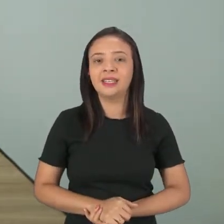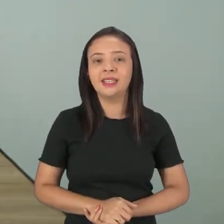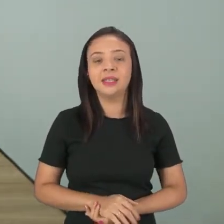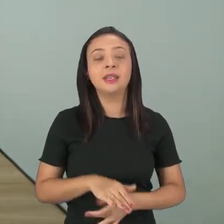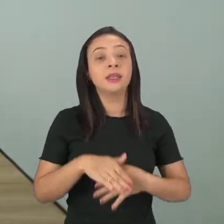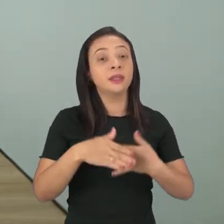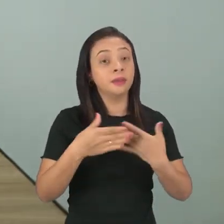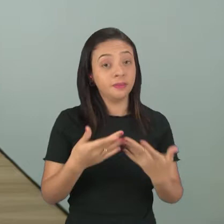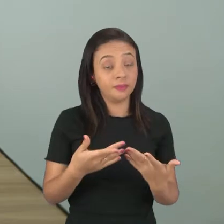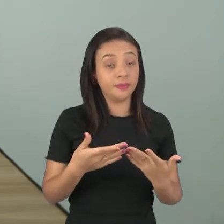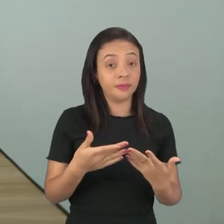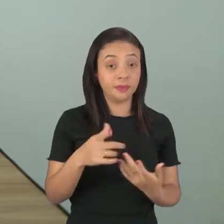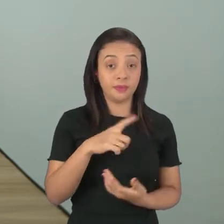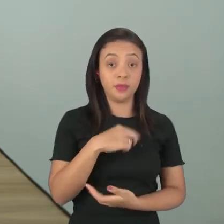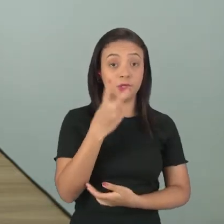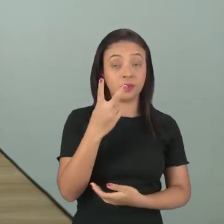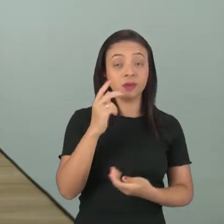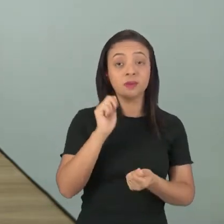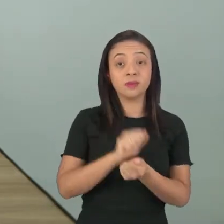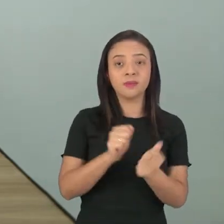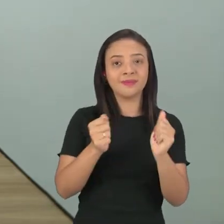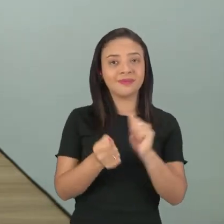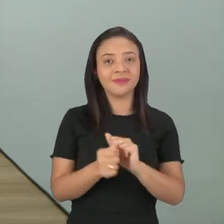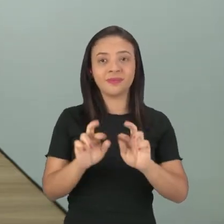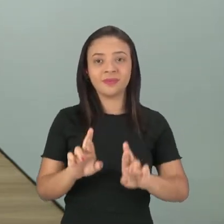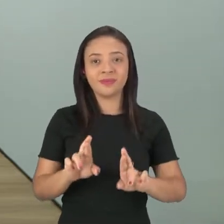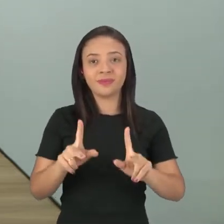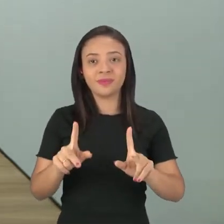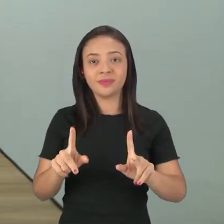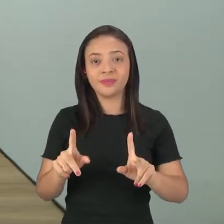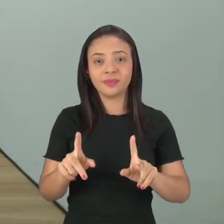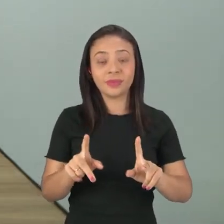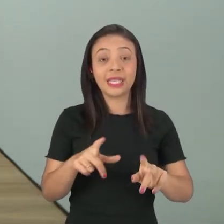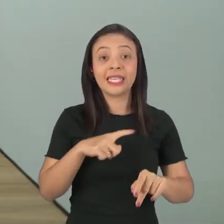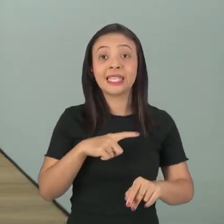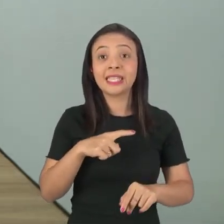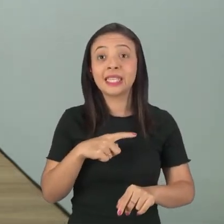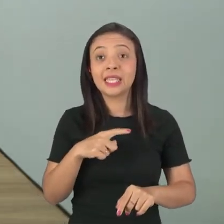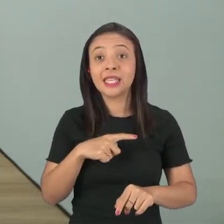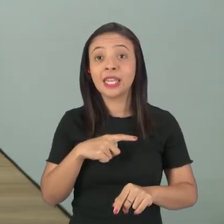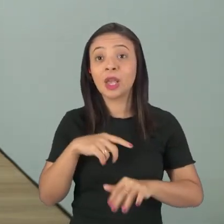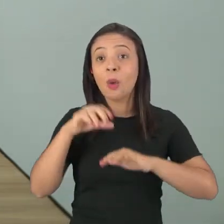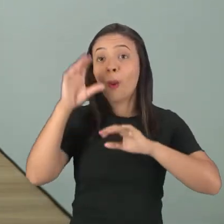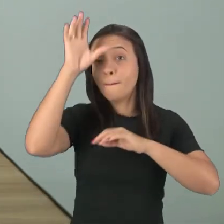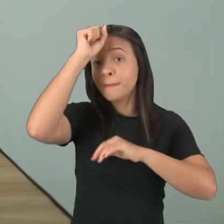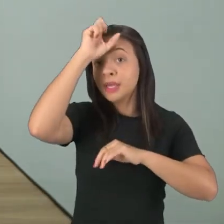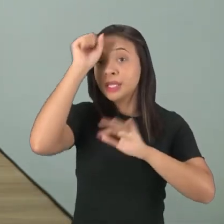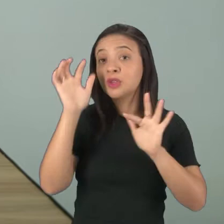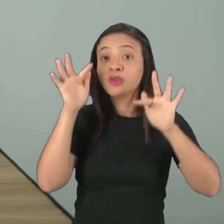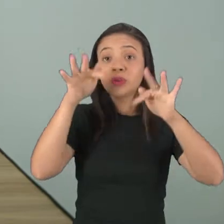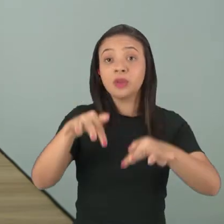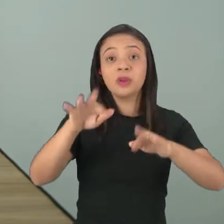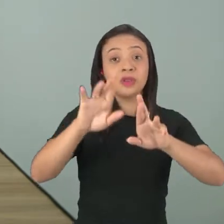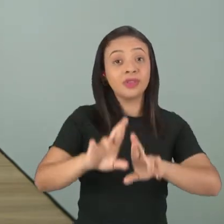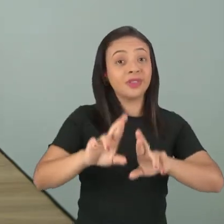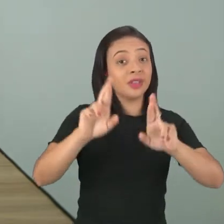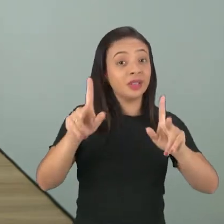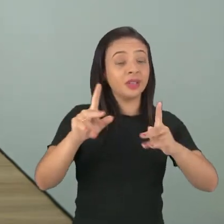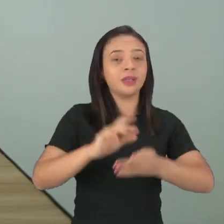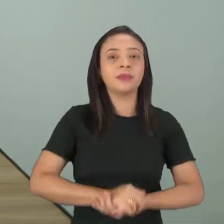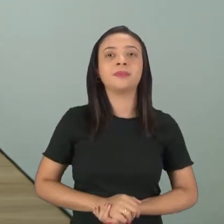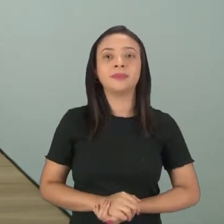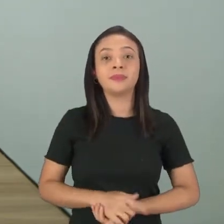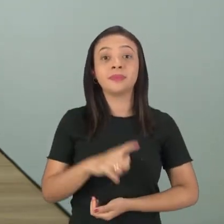Vocês têm duas adaptações diferentes com duas Morais também diferentes ou seja